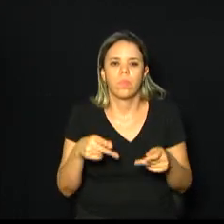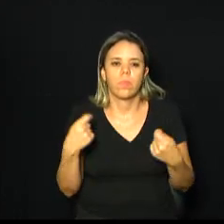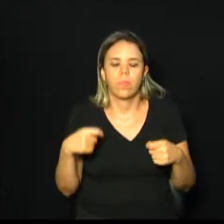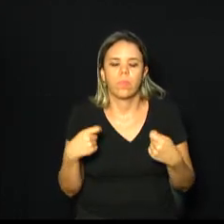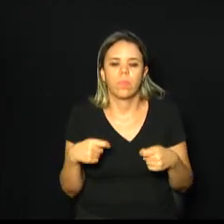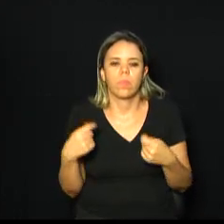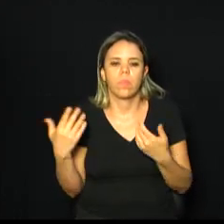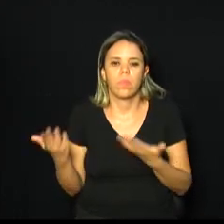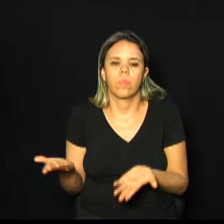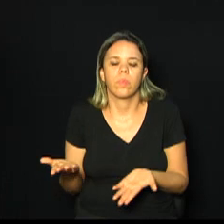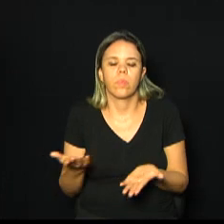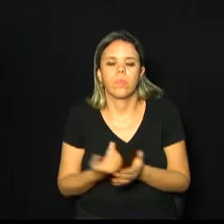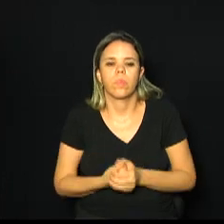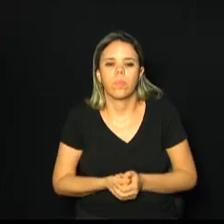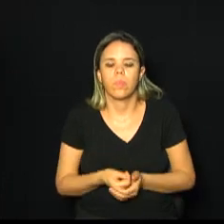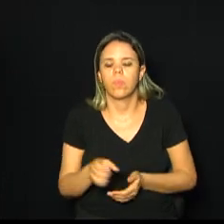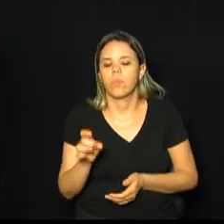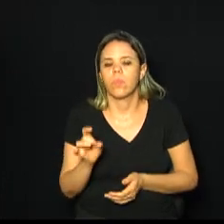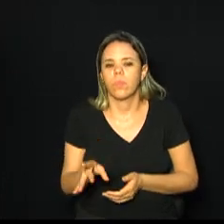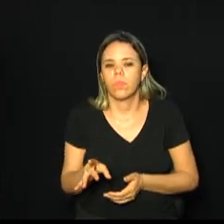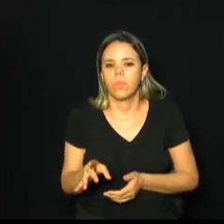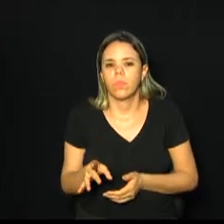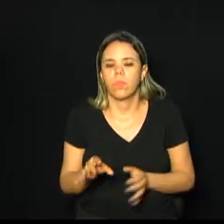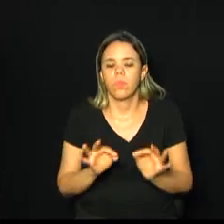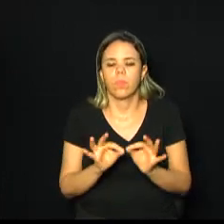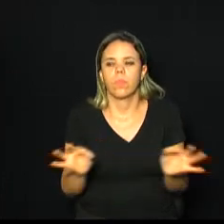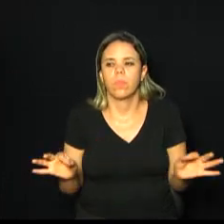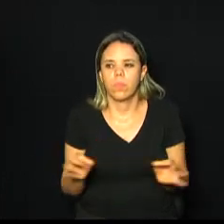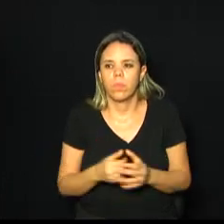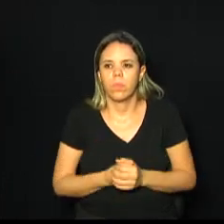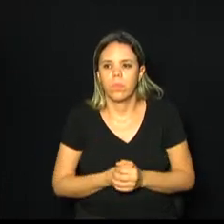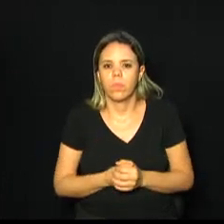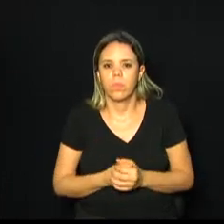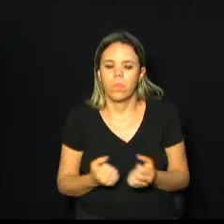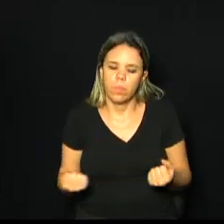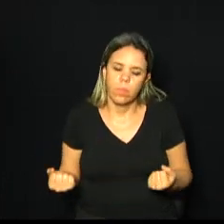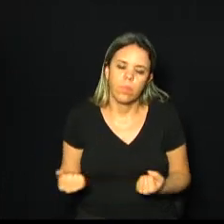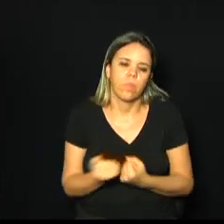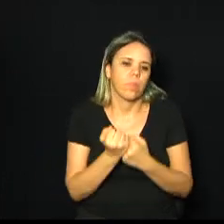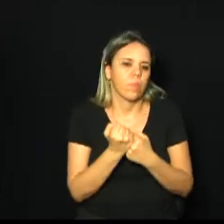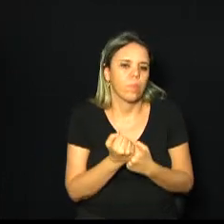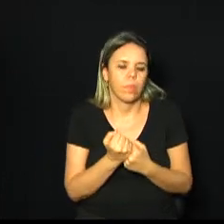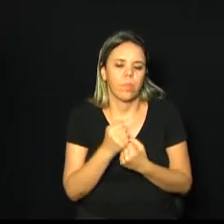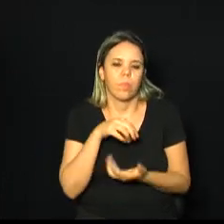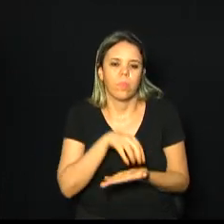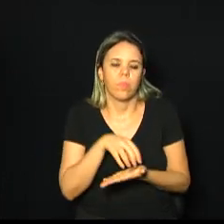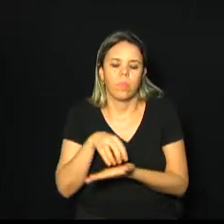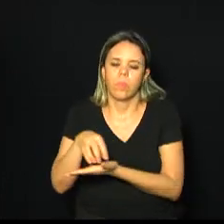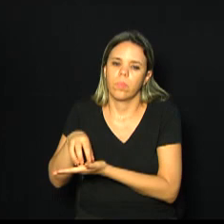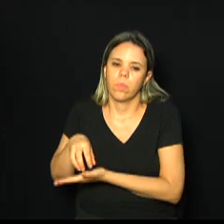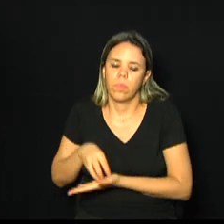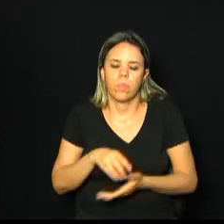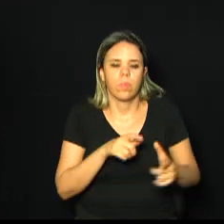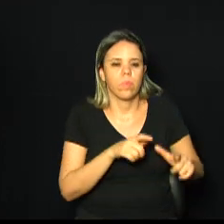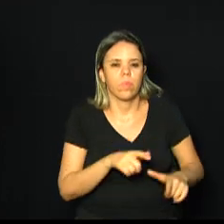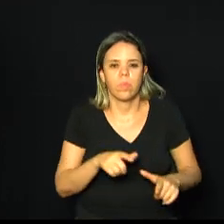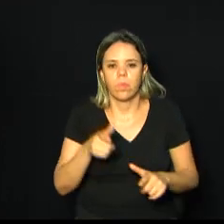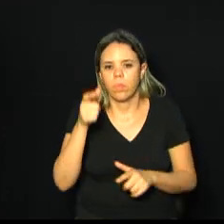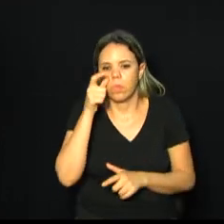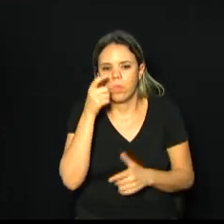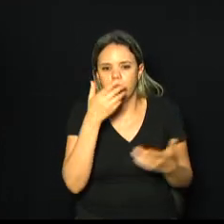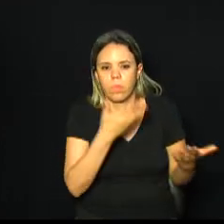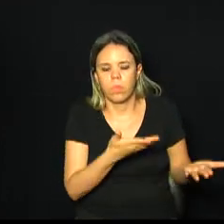precisar não apenas da simplificação, mas de um apoio, algum órgão, algum lugar para onde ela olha e